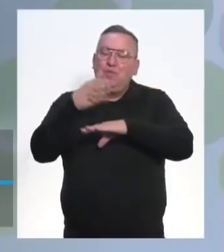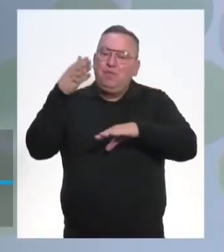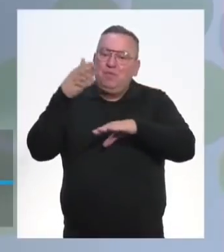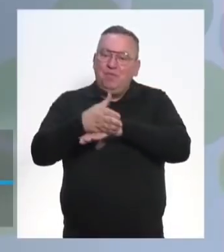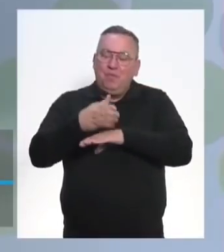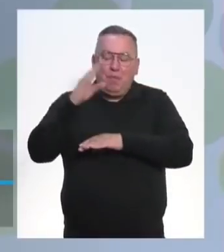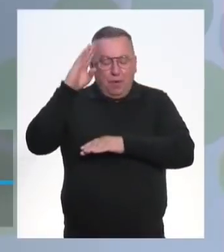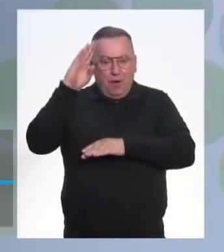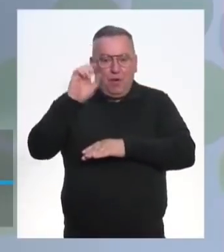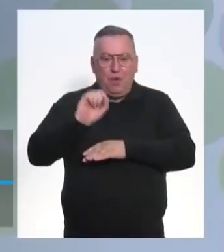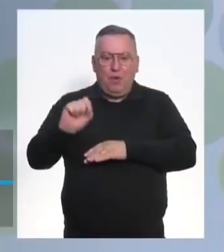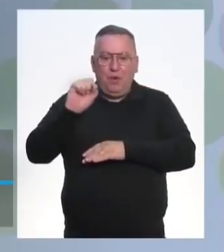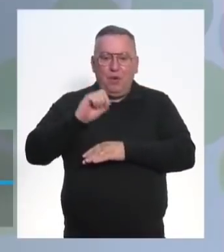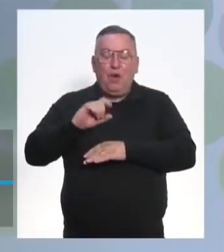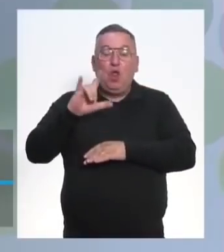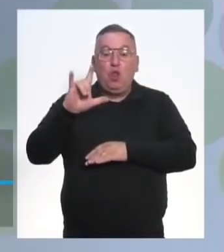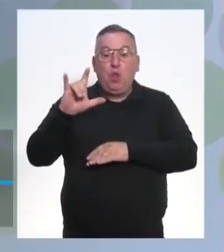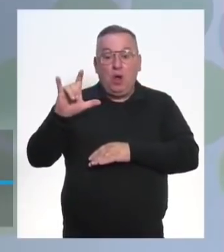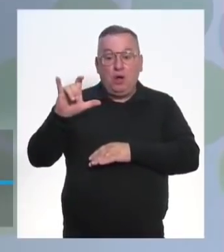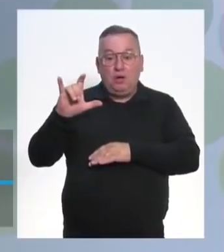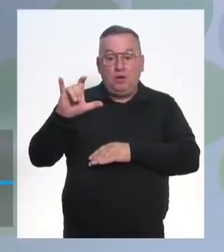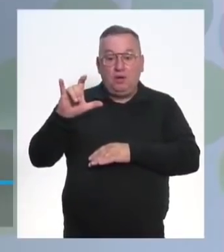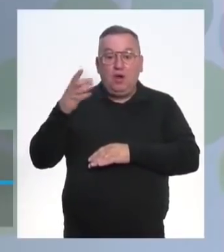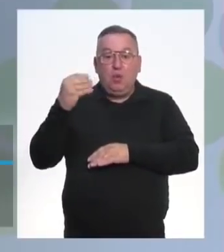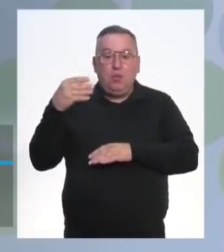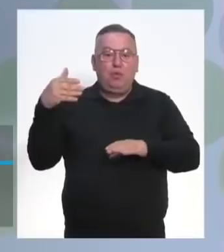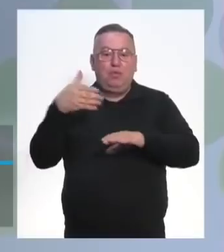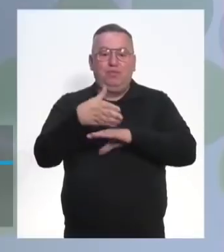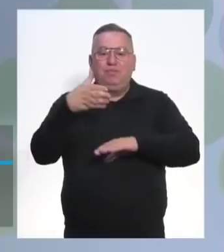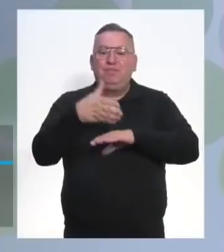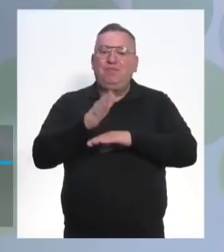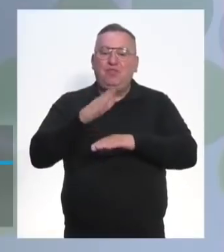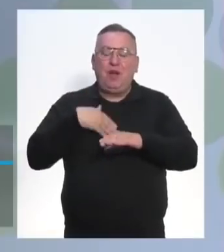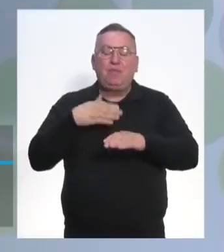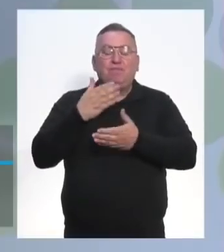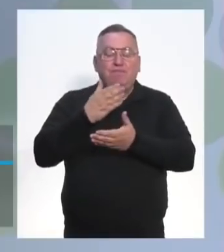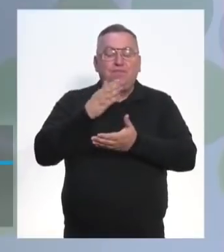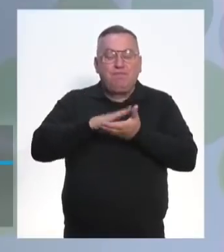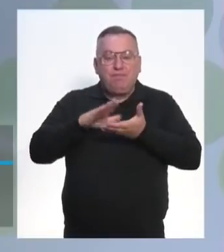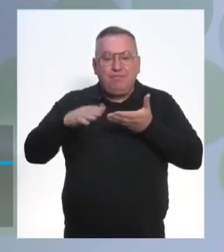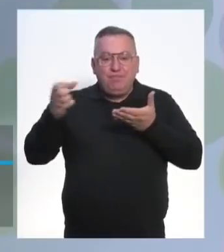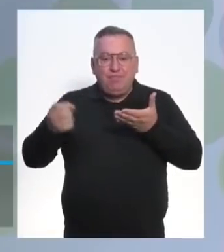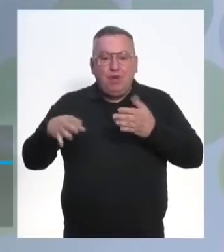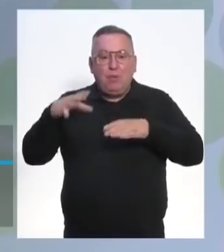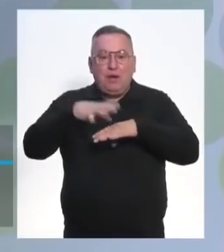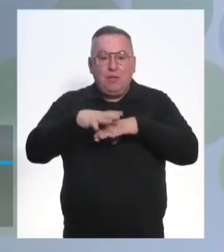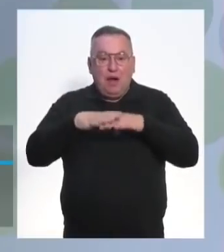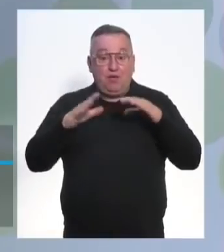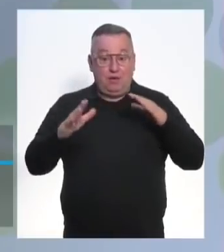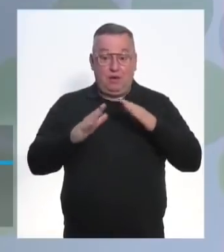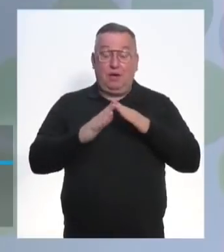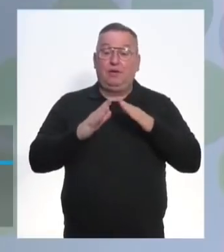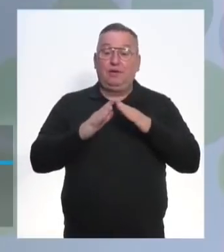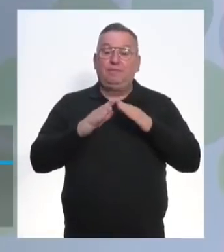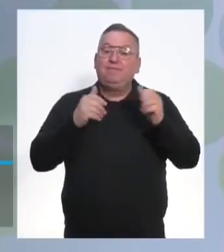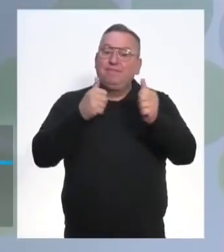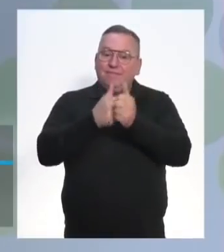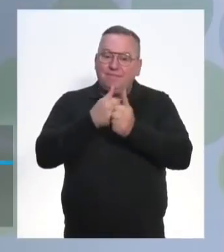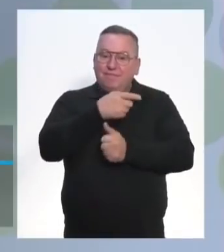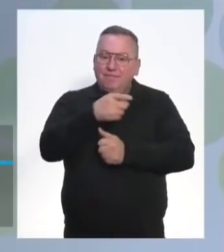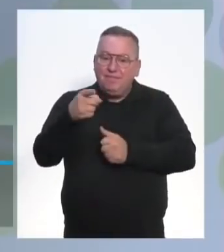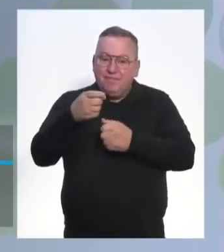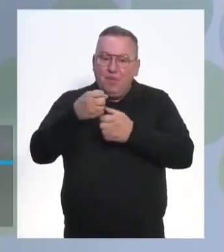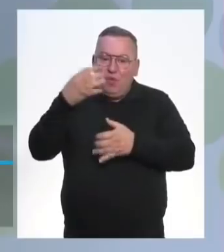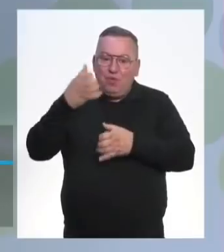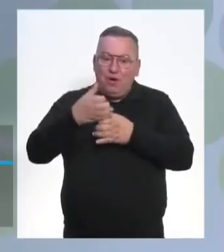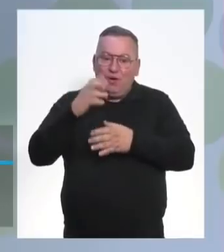participação, principalmente no Instagram aí, muitos participando já da atividade do Matemática em Casa. Para acompanhar vocês no chat, colocando que